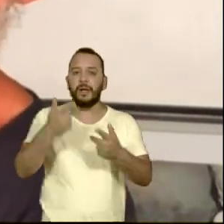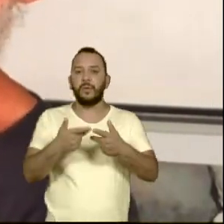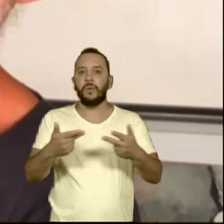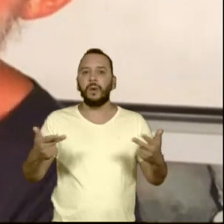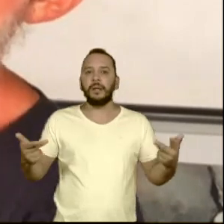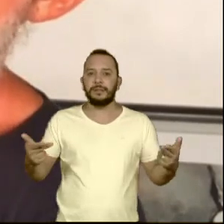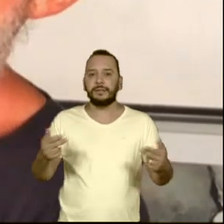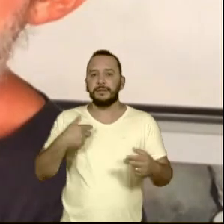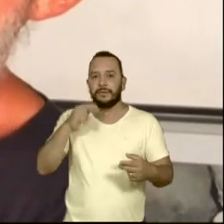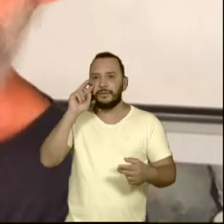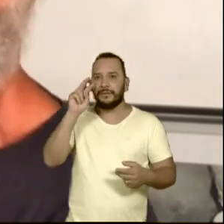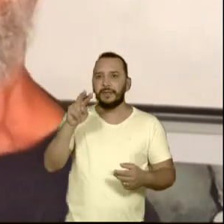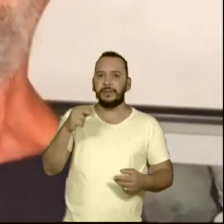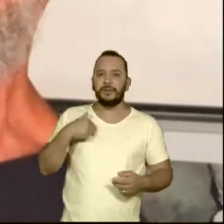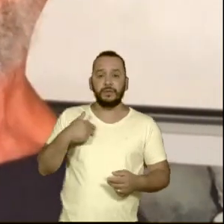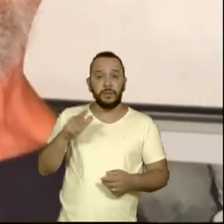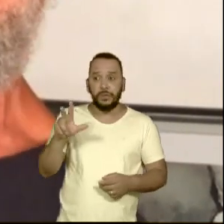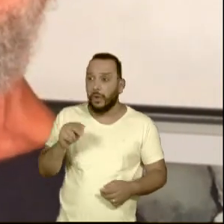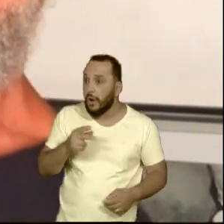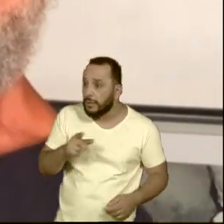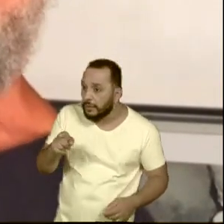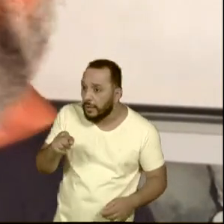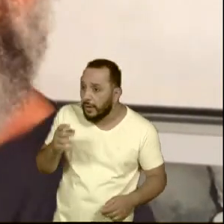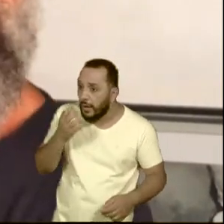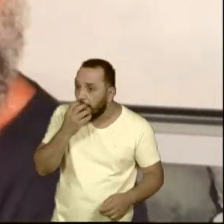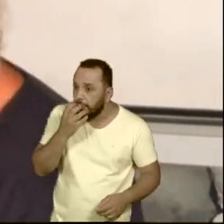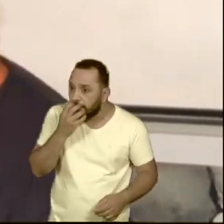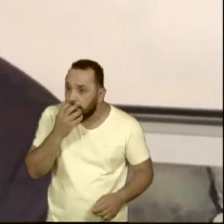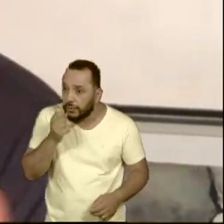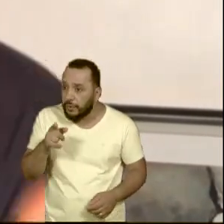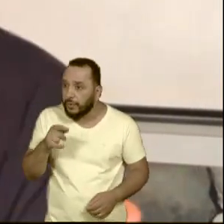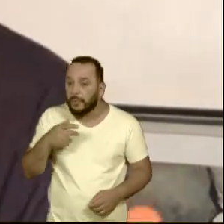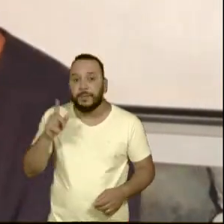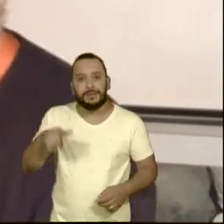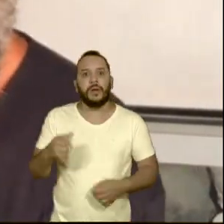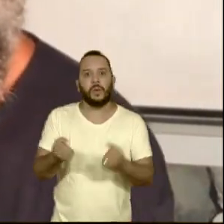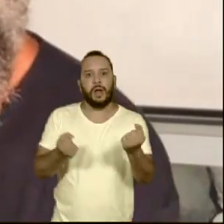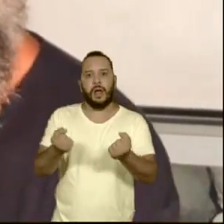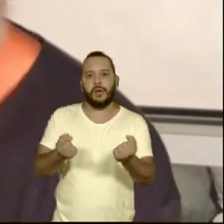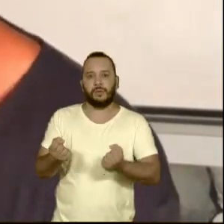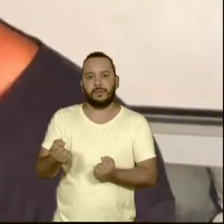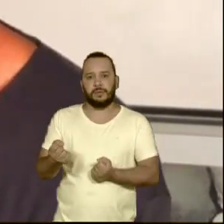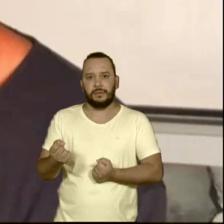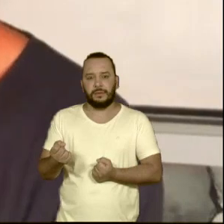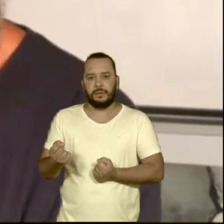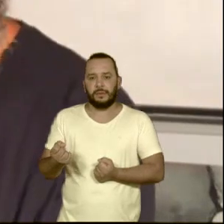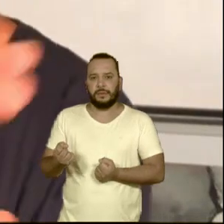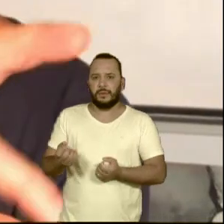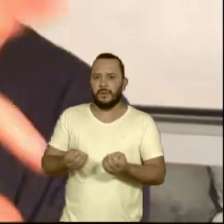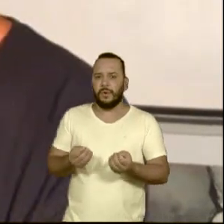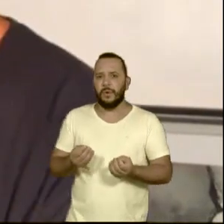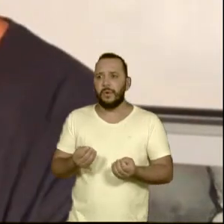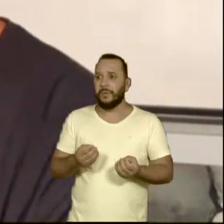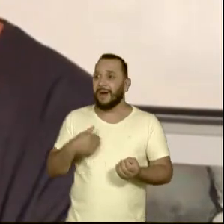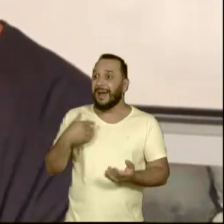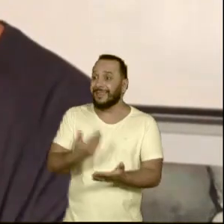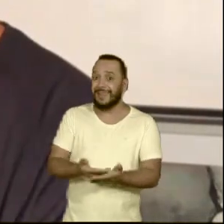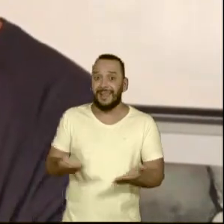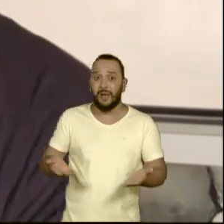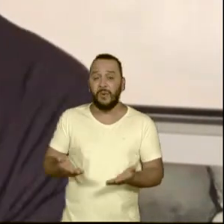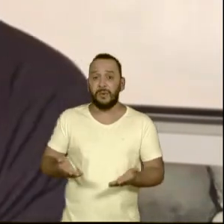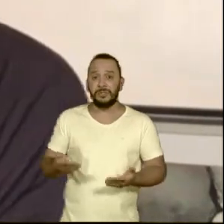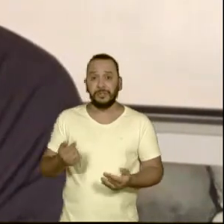ao longe e falar assim, nossa, olha aquilo ali é um cachorro. É como se ficava perto era um carro, tá? Então, isso até hoje,